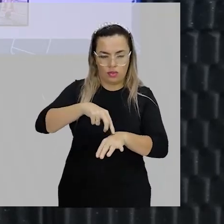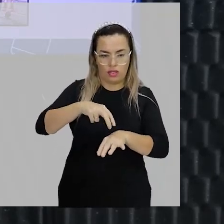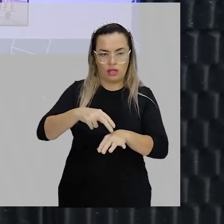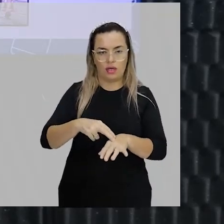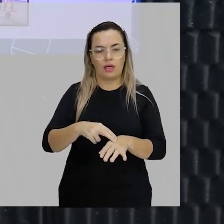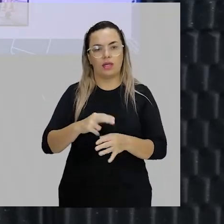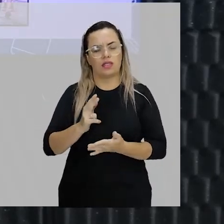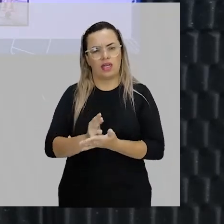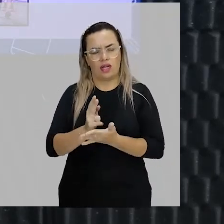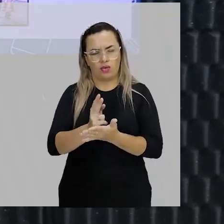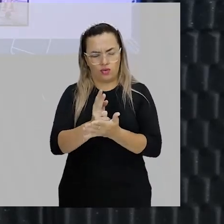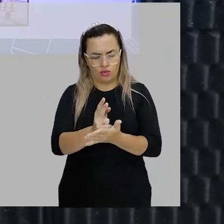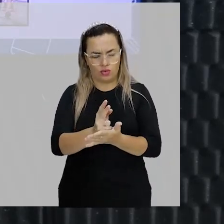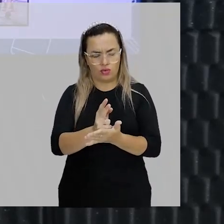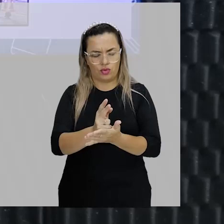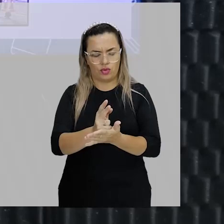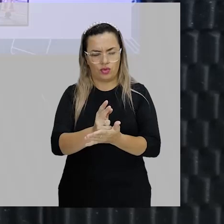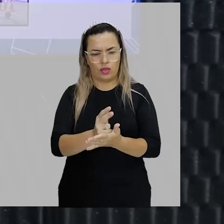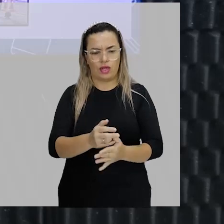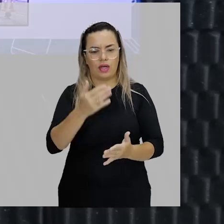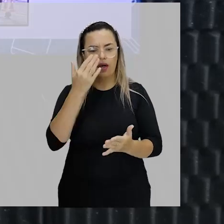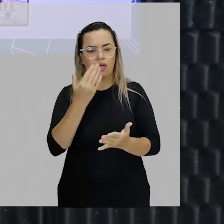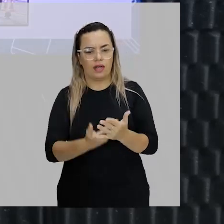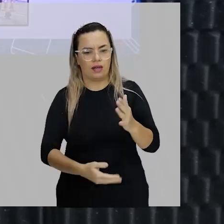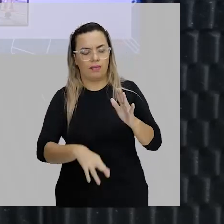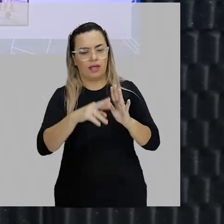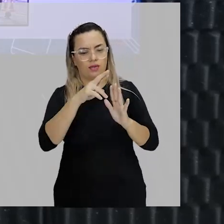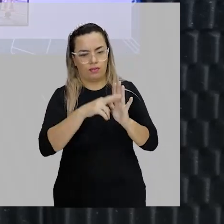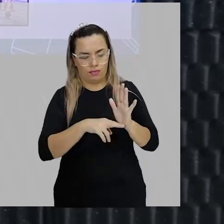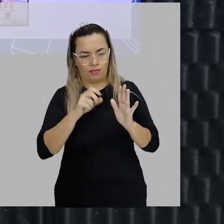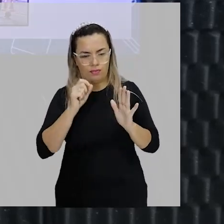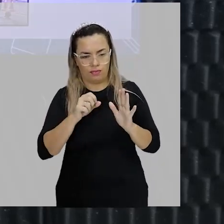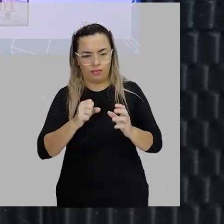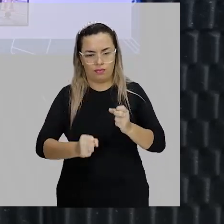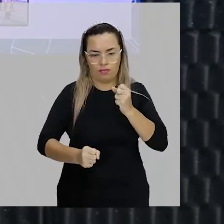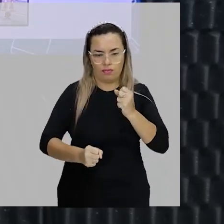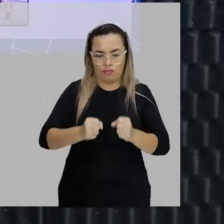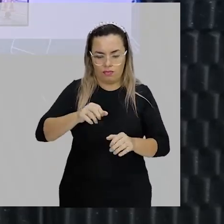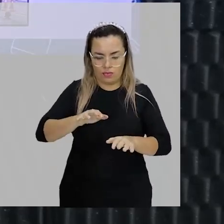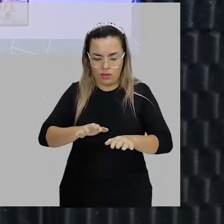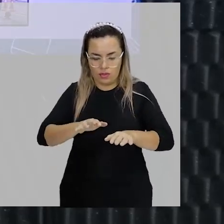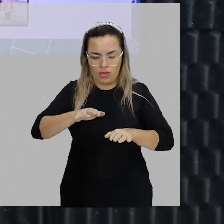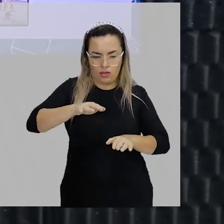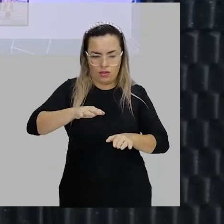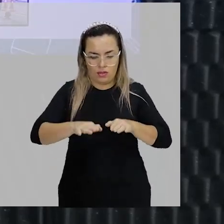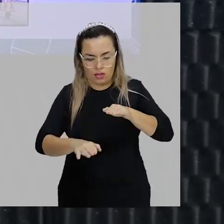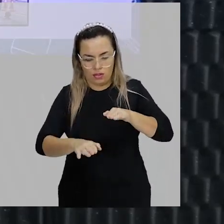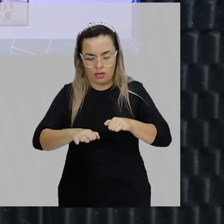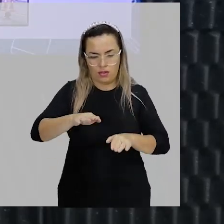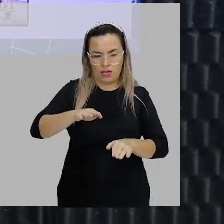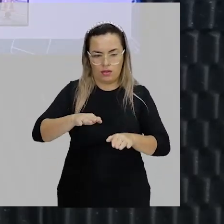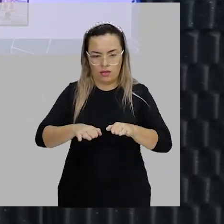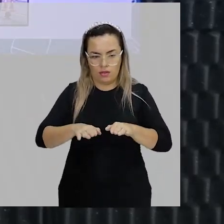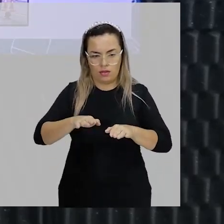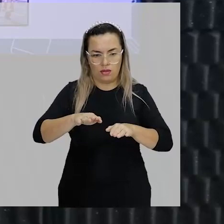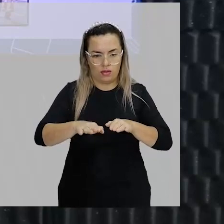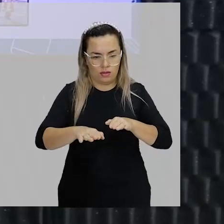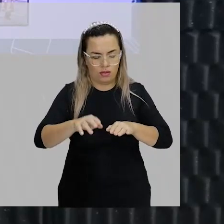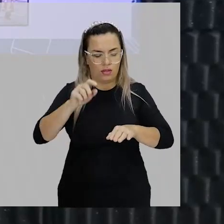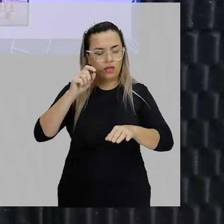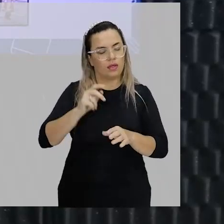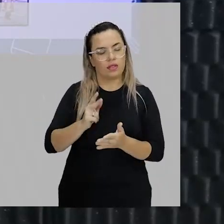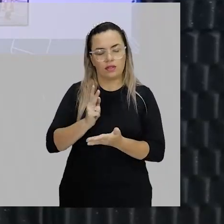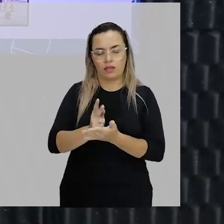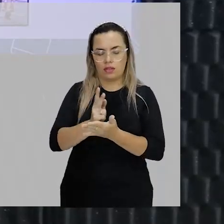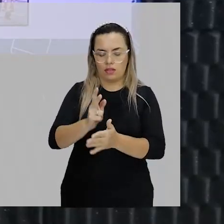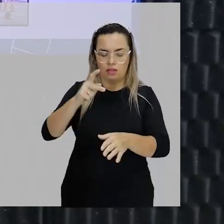da competição. Porque na corrida, hora ou outra, a gente está numa fase de voo. Os 2 pés estão na fase aérea. E aqui